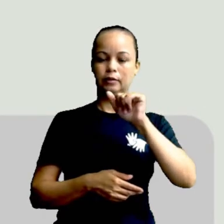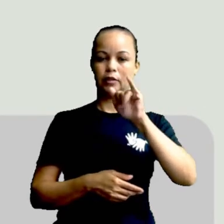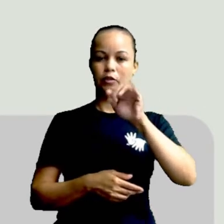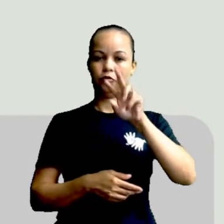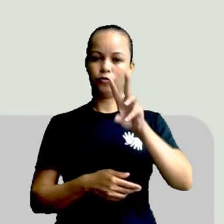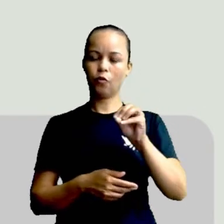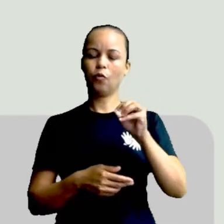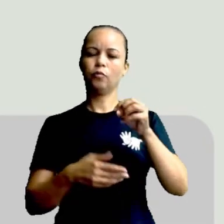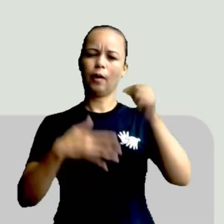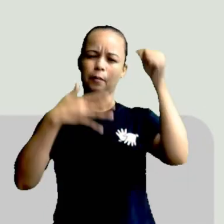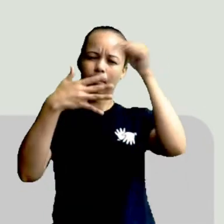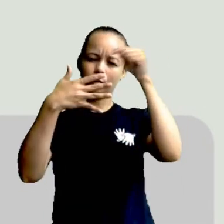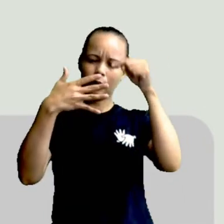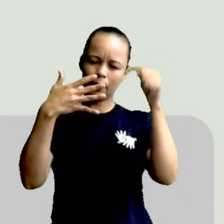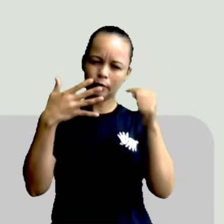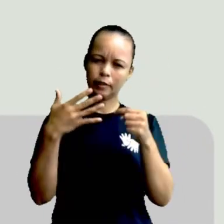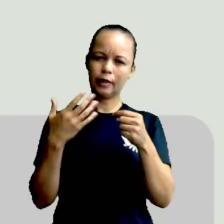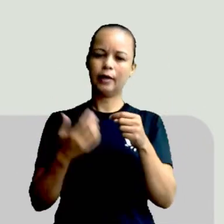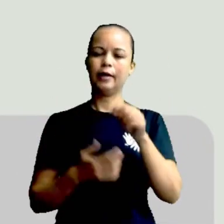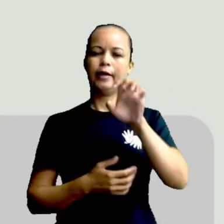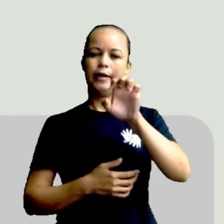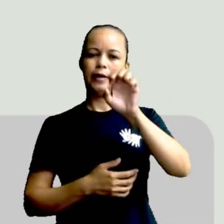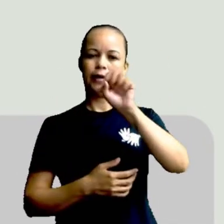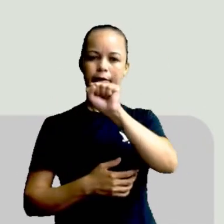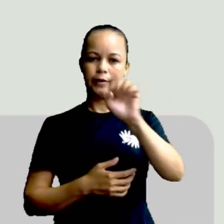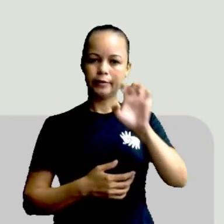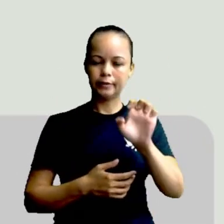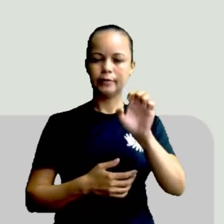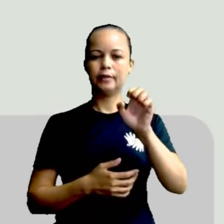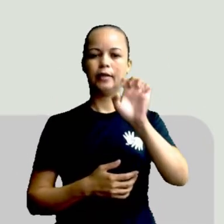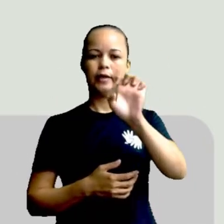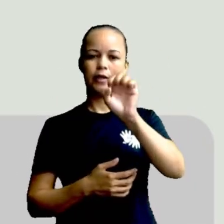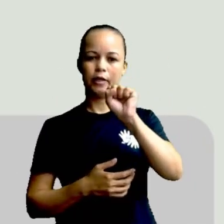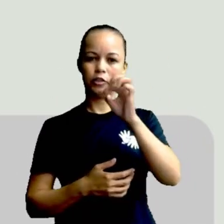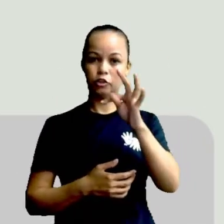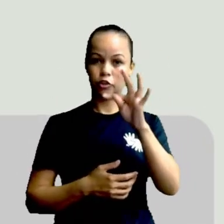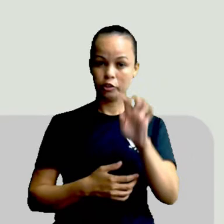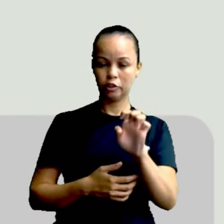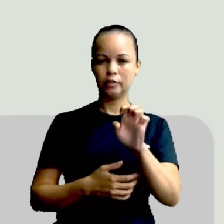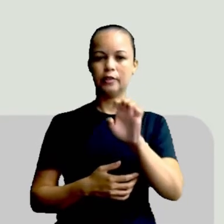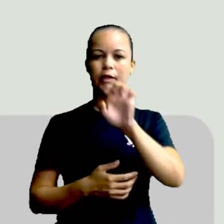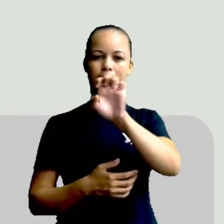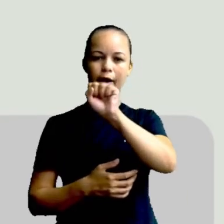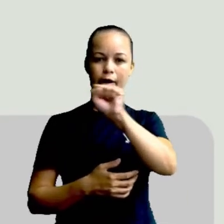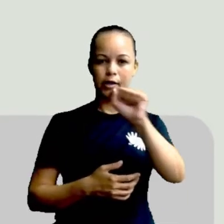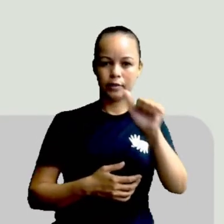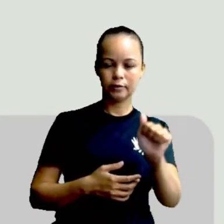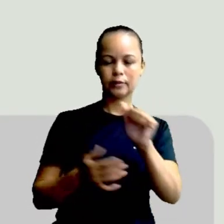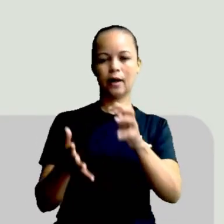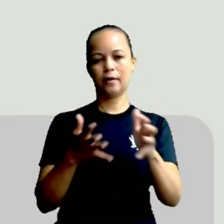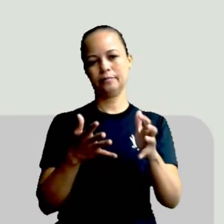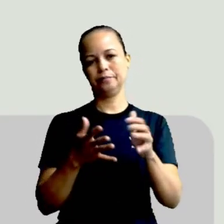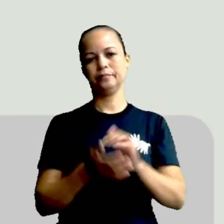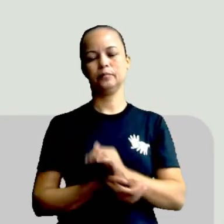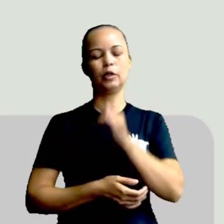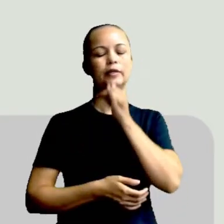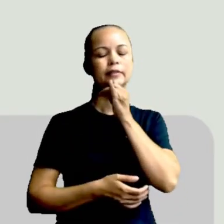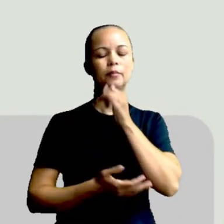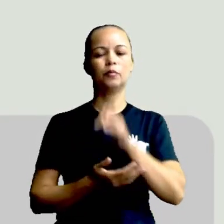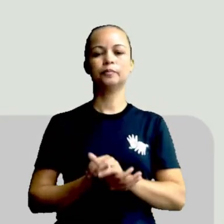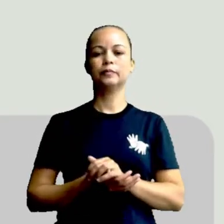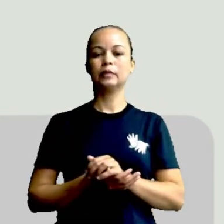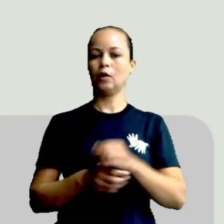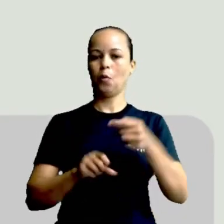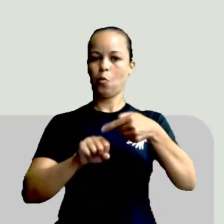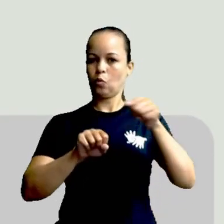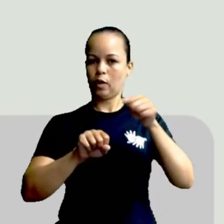este esta essa eu também não devemos usar a crase era isso que nos